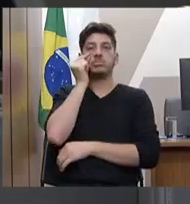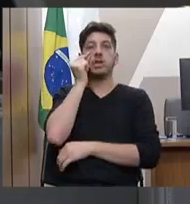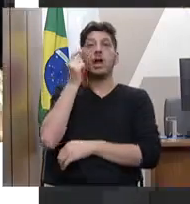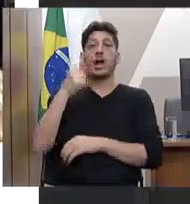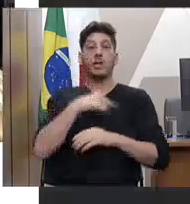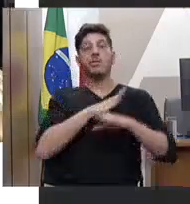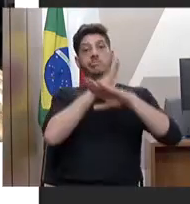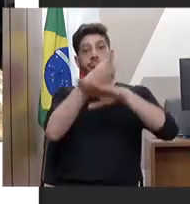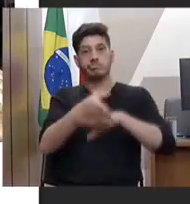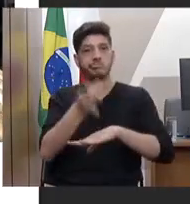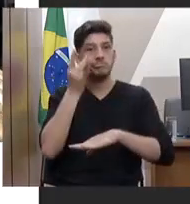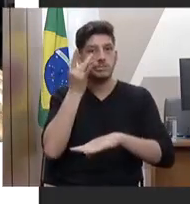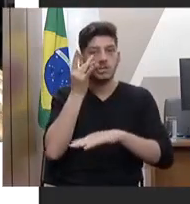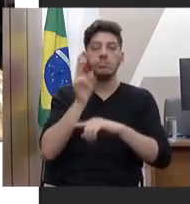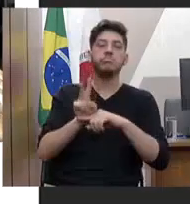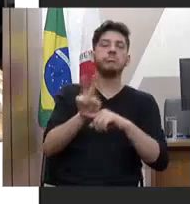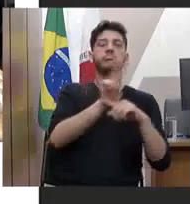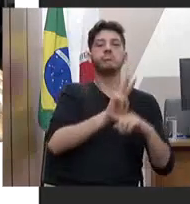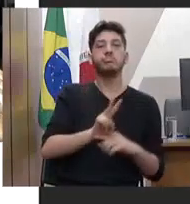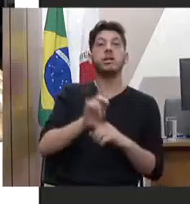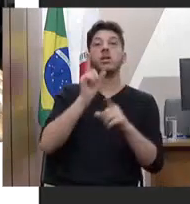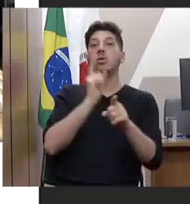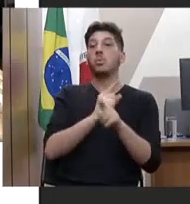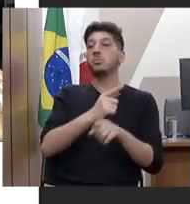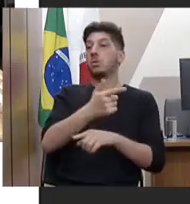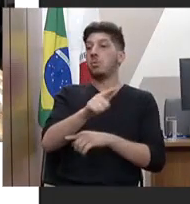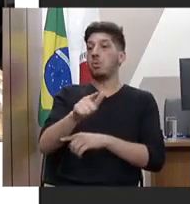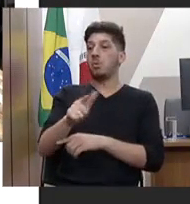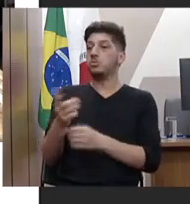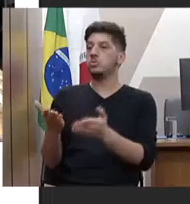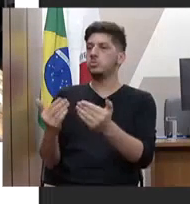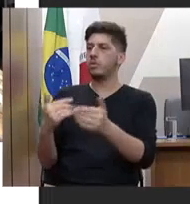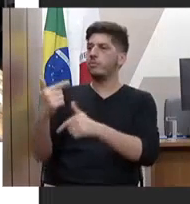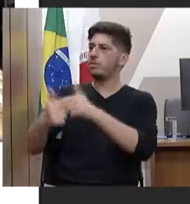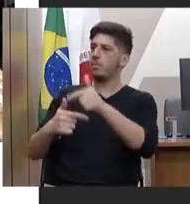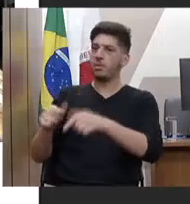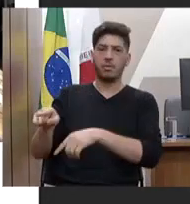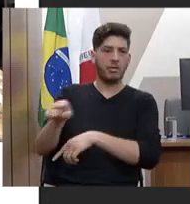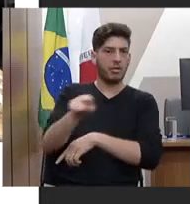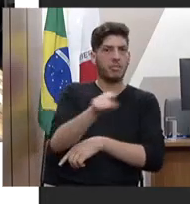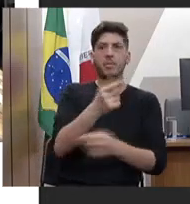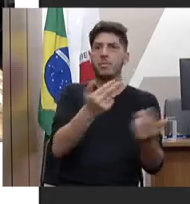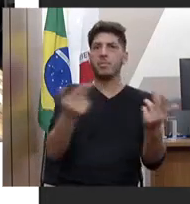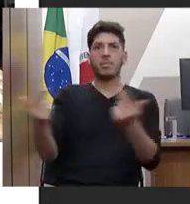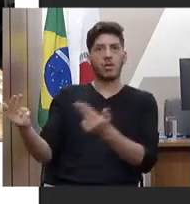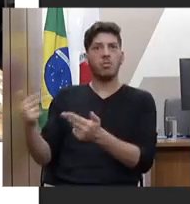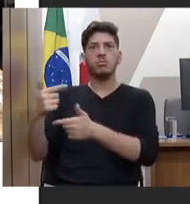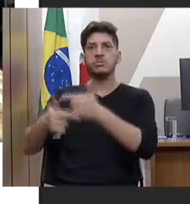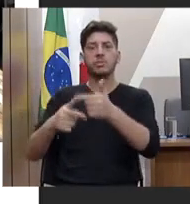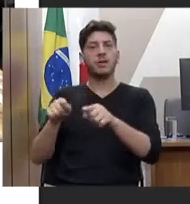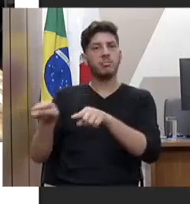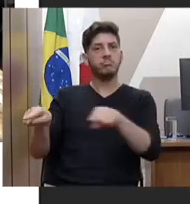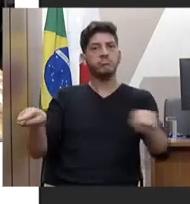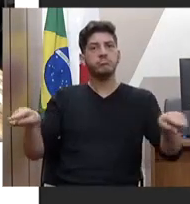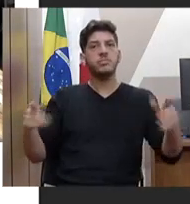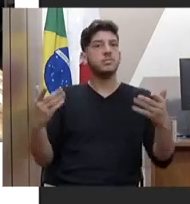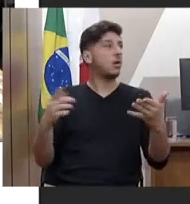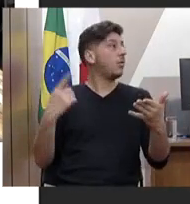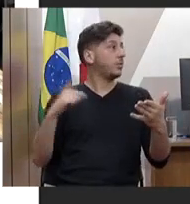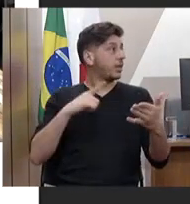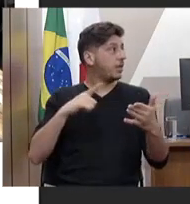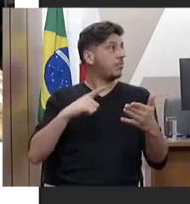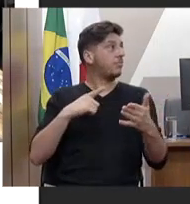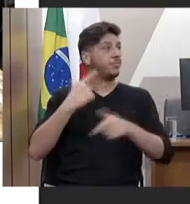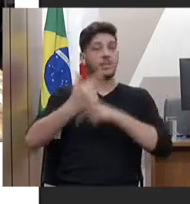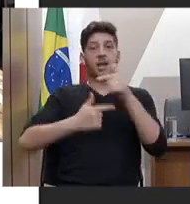logo em seguida E aí encontrei mais adolescentes trabalhando aí nessa situação aí né Isso aí é então nós temos ele o trabalho